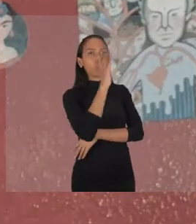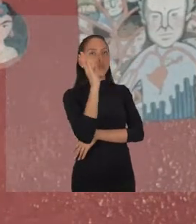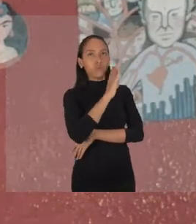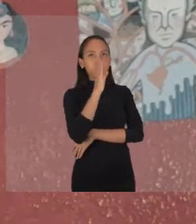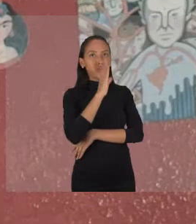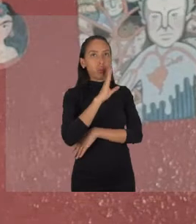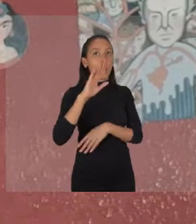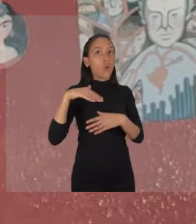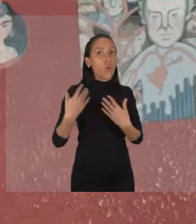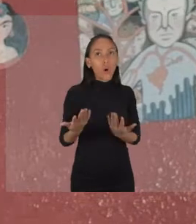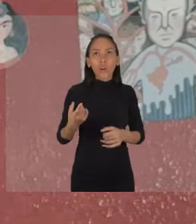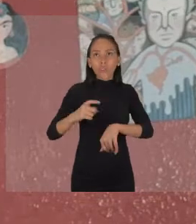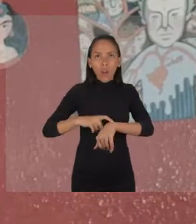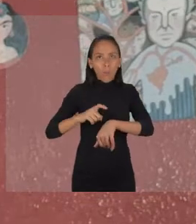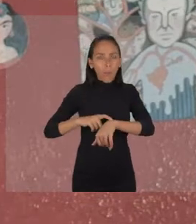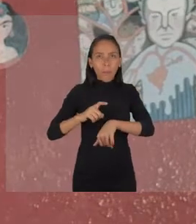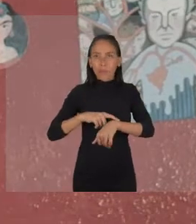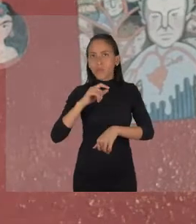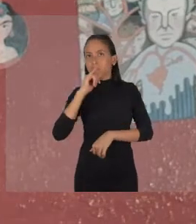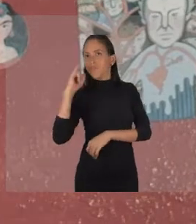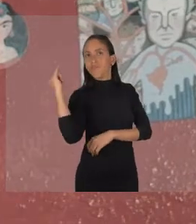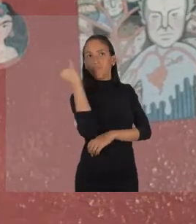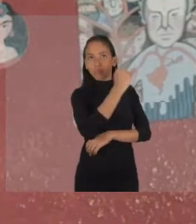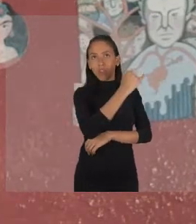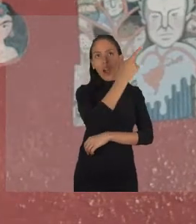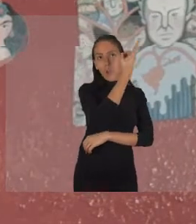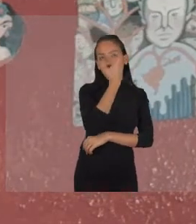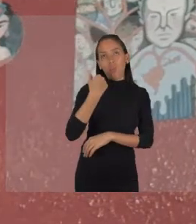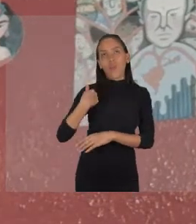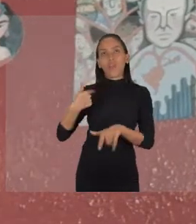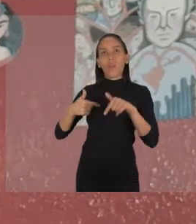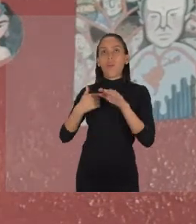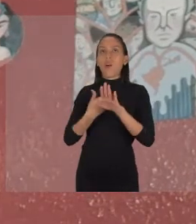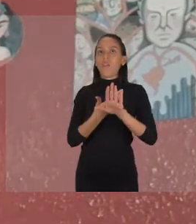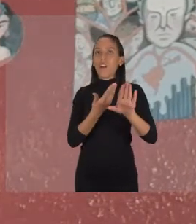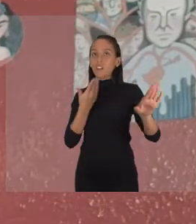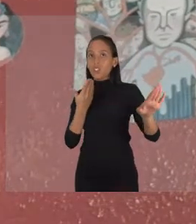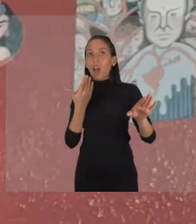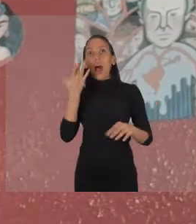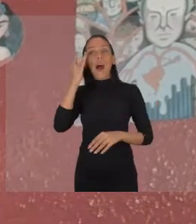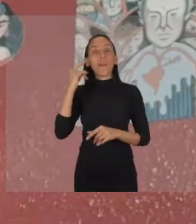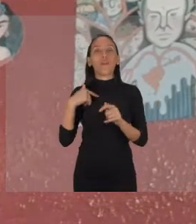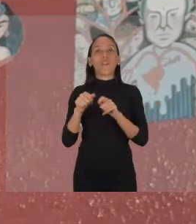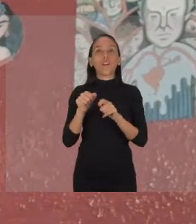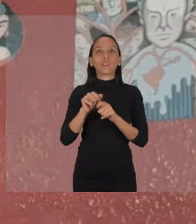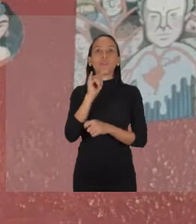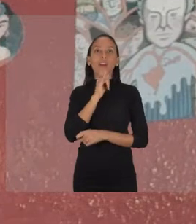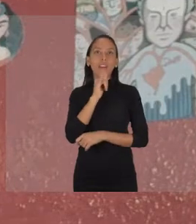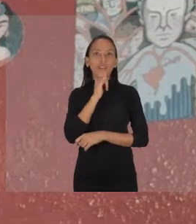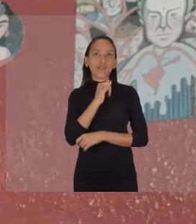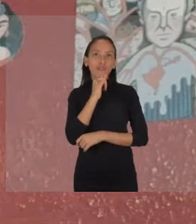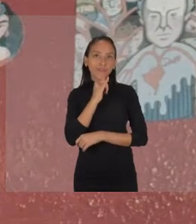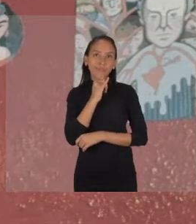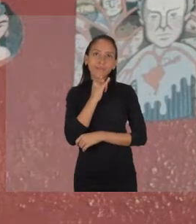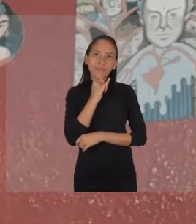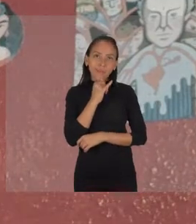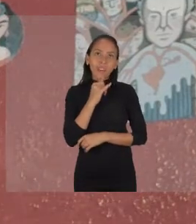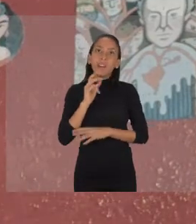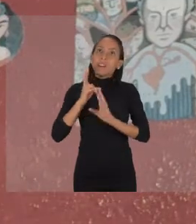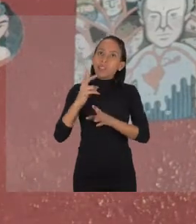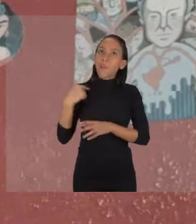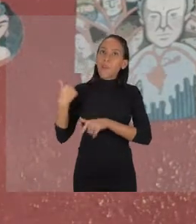assim que imediatamente e fui afastado do trabalho. Eu vou fazer o teste amanhã, então já não basta ter feito